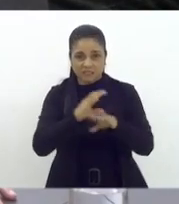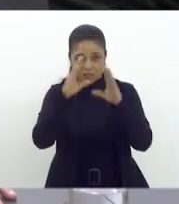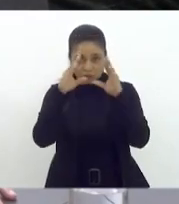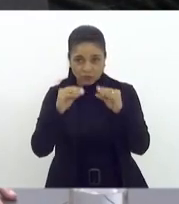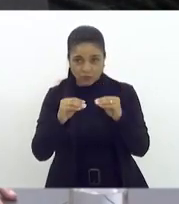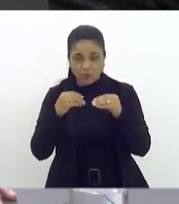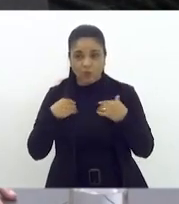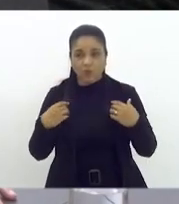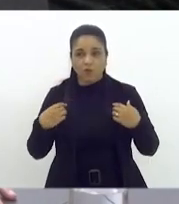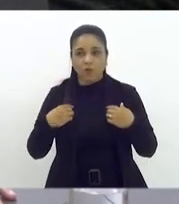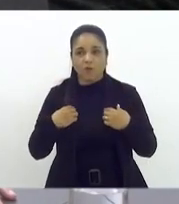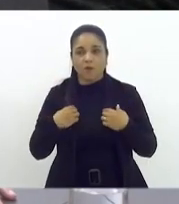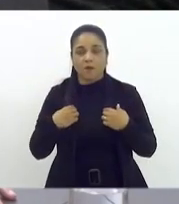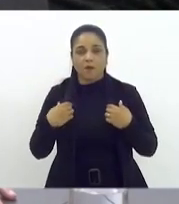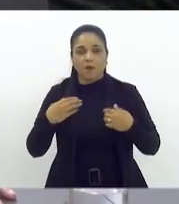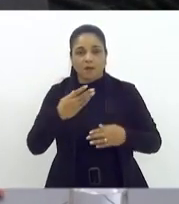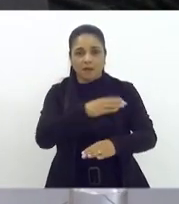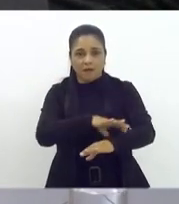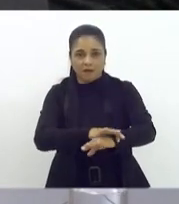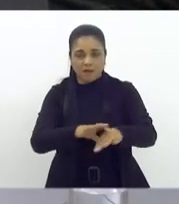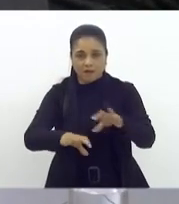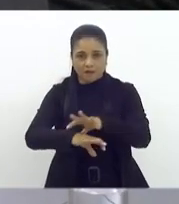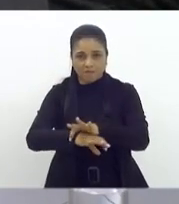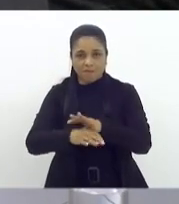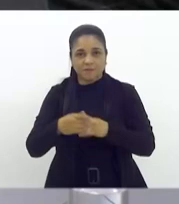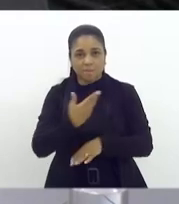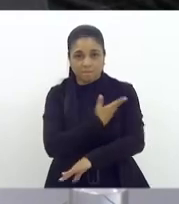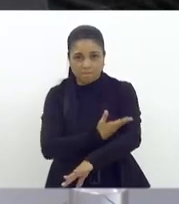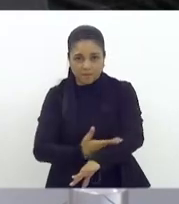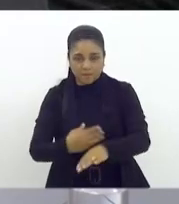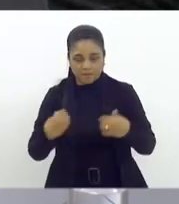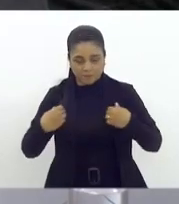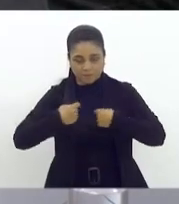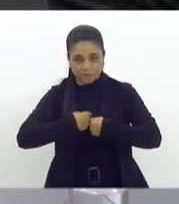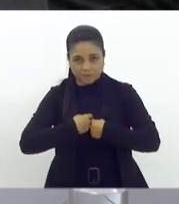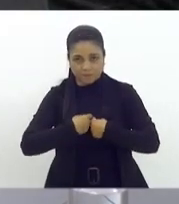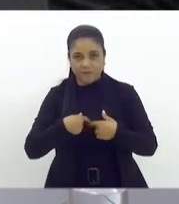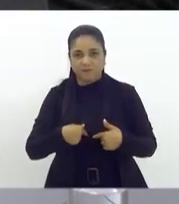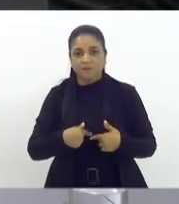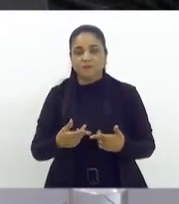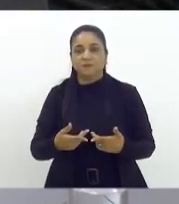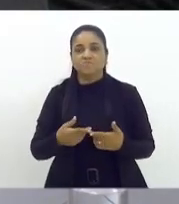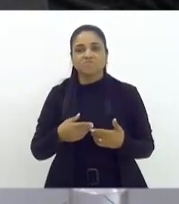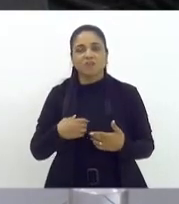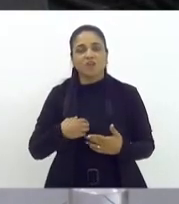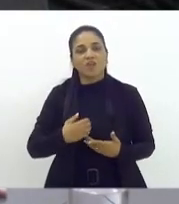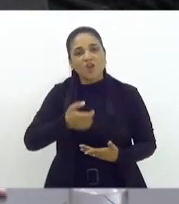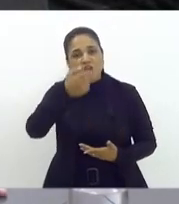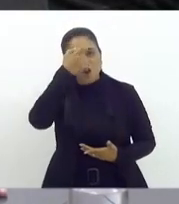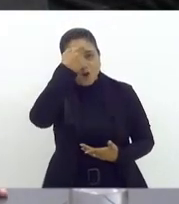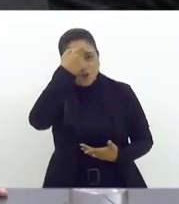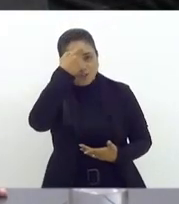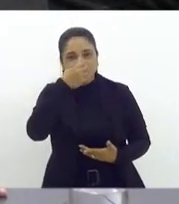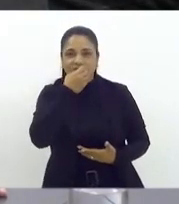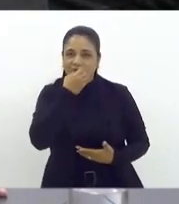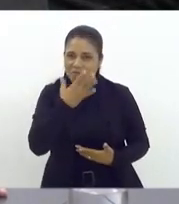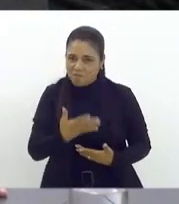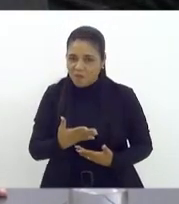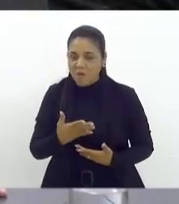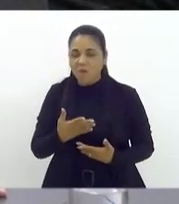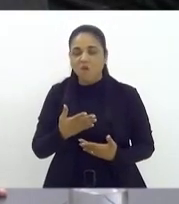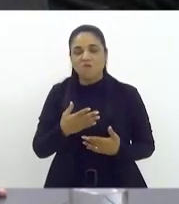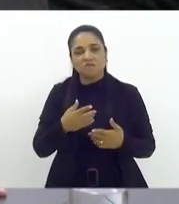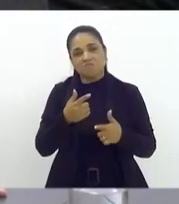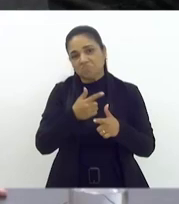verdade e é bom a gente fazer essa conscientização assim mesmo que não tenha ninguém que tem algum problema